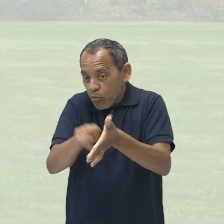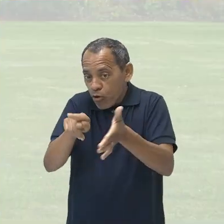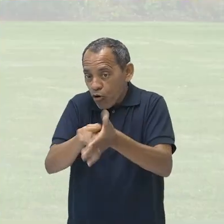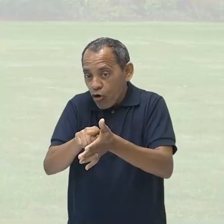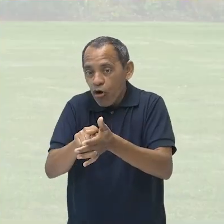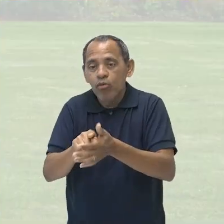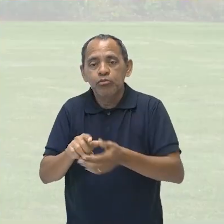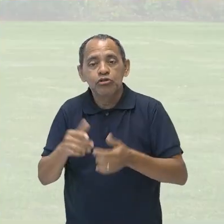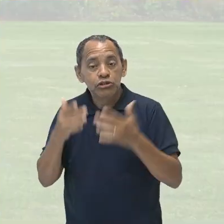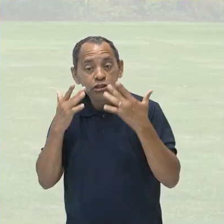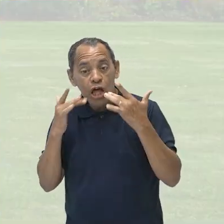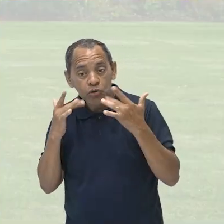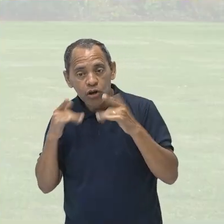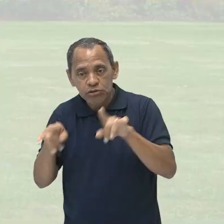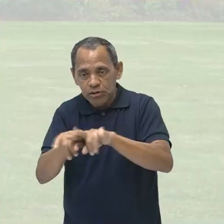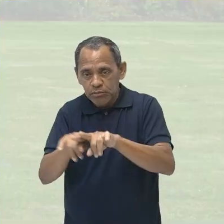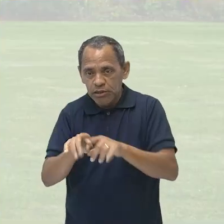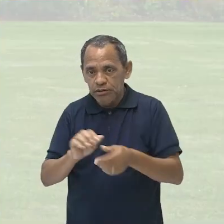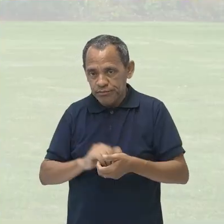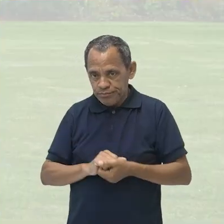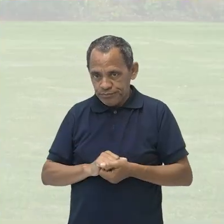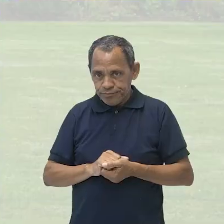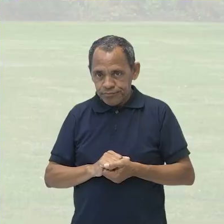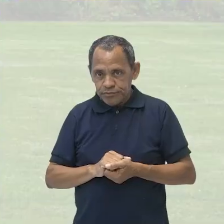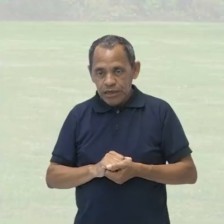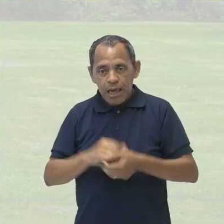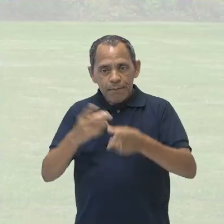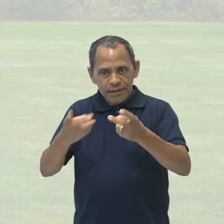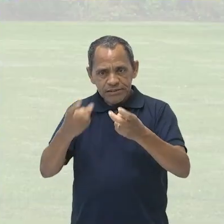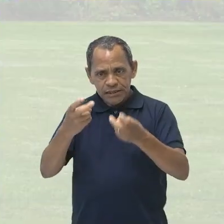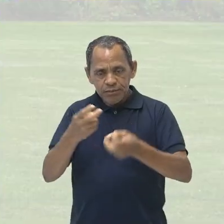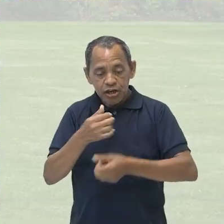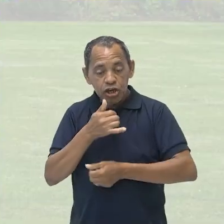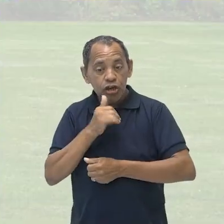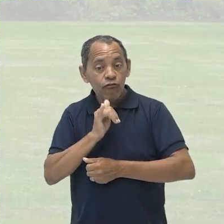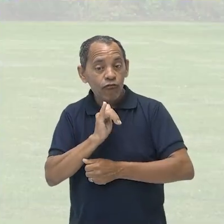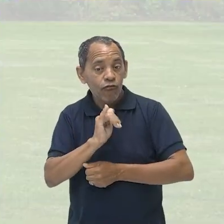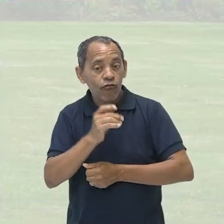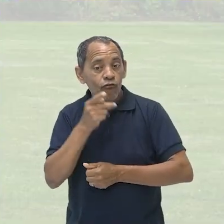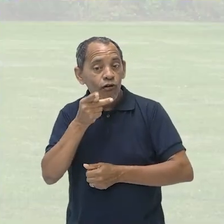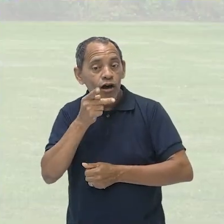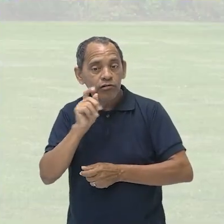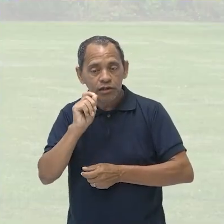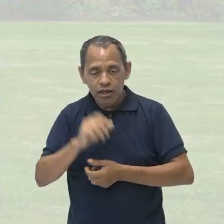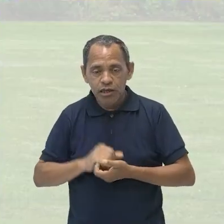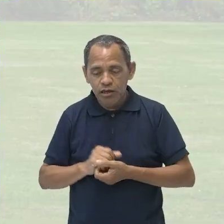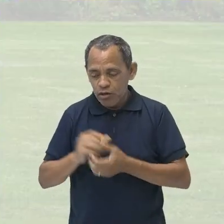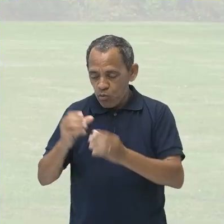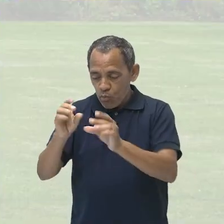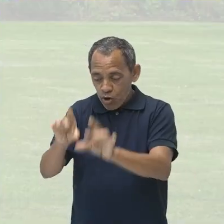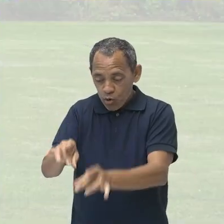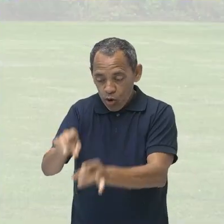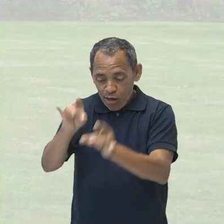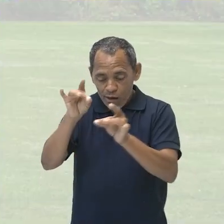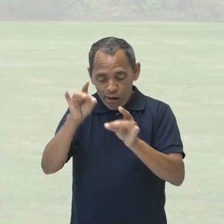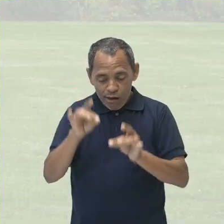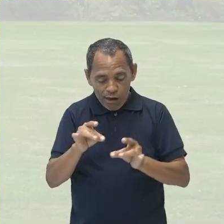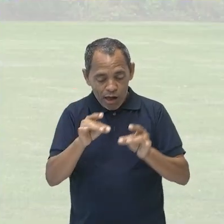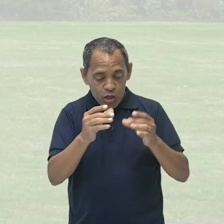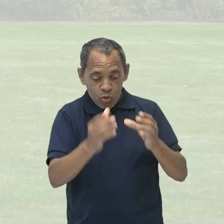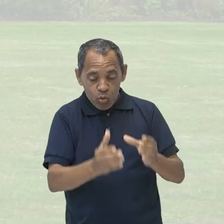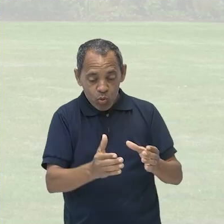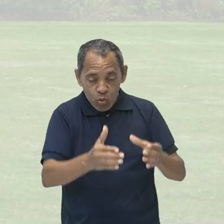natural. Note que quando ele fala que ela, quando foi colocada em um copo, ela parece que não gostou,